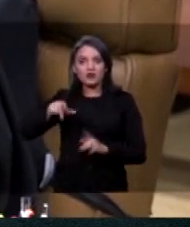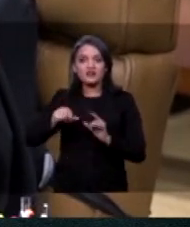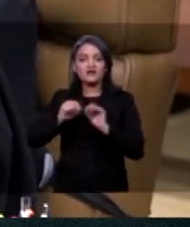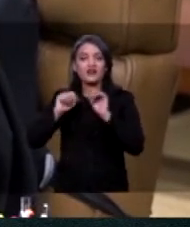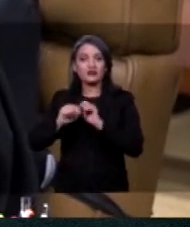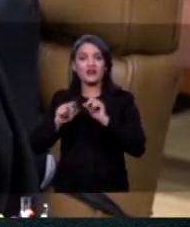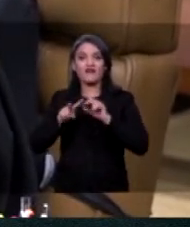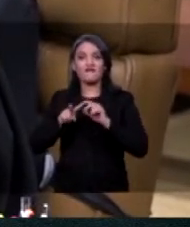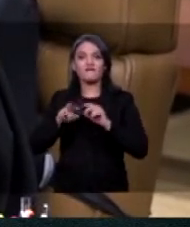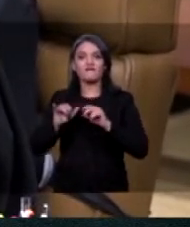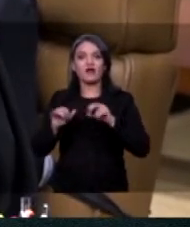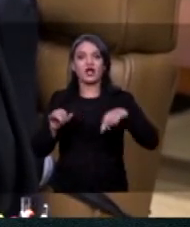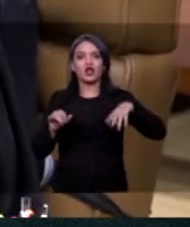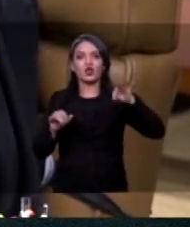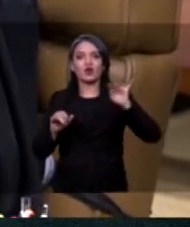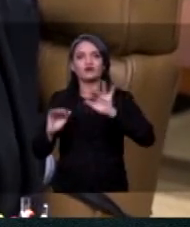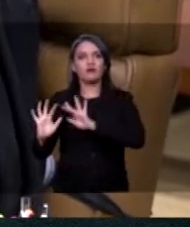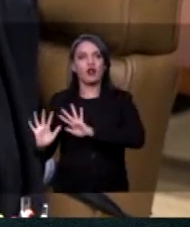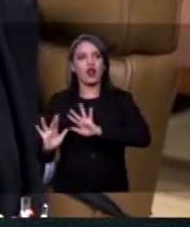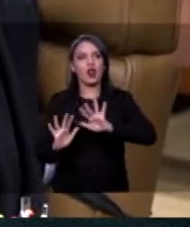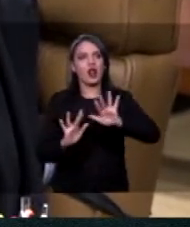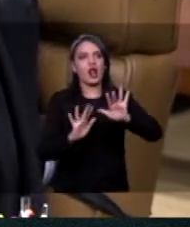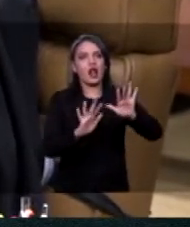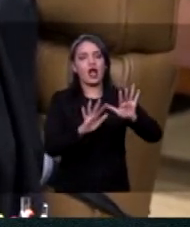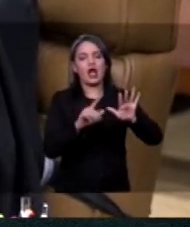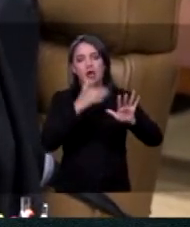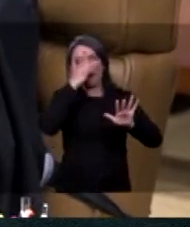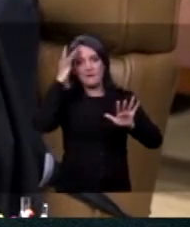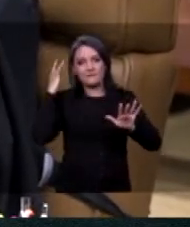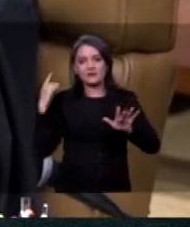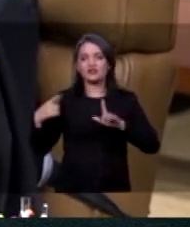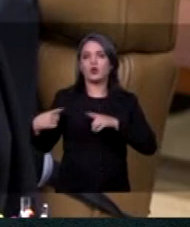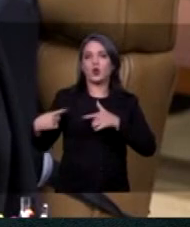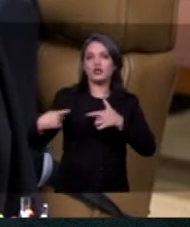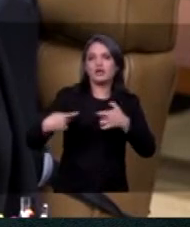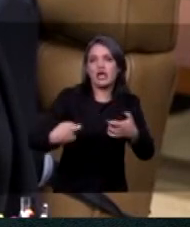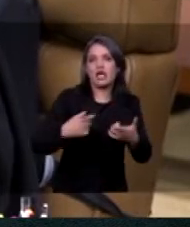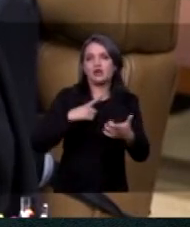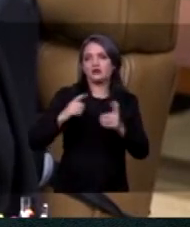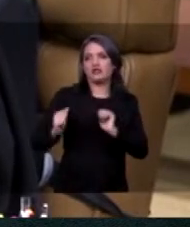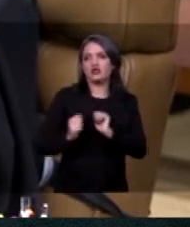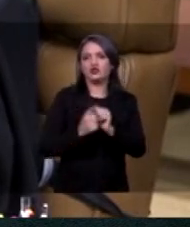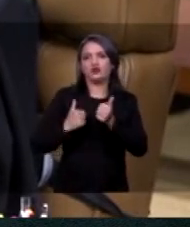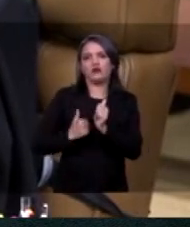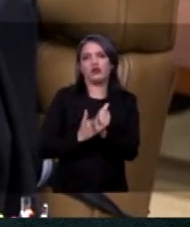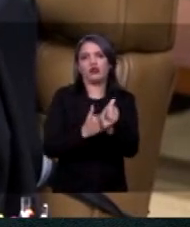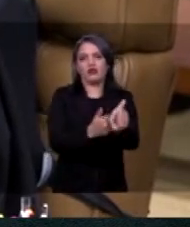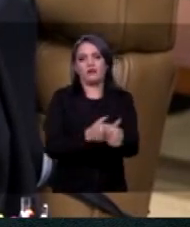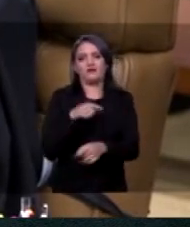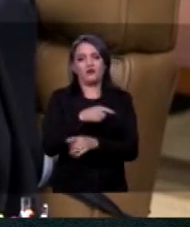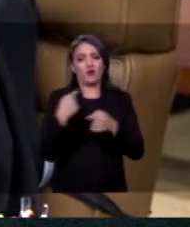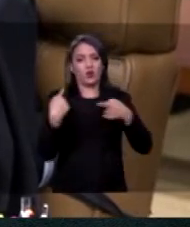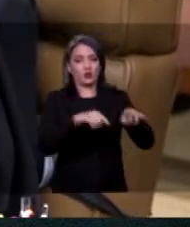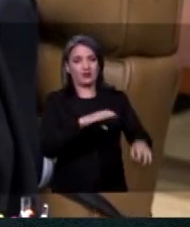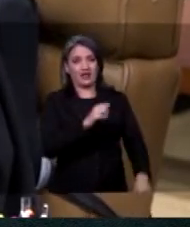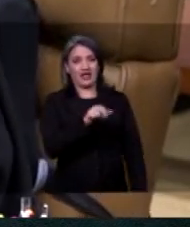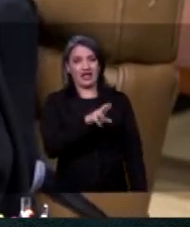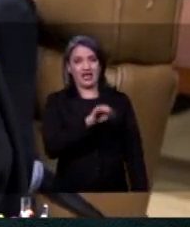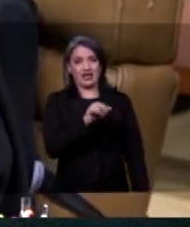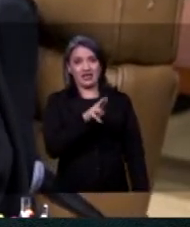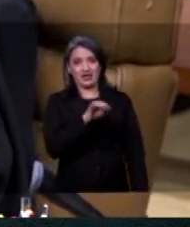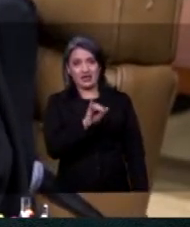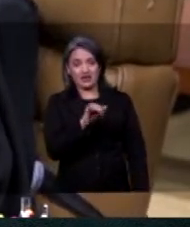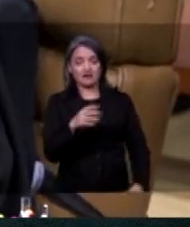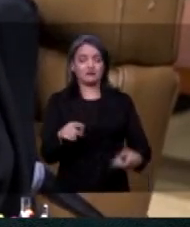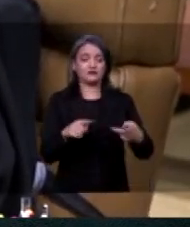é a nossa mobilização tão bem descrita pelo Lupion, tá certo? Aquilo que é a nossa